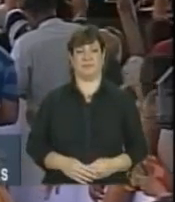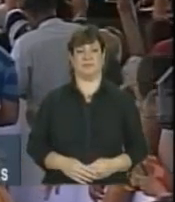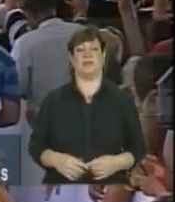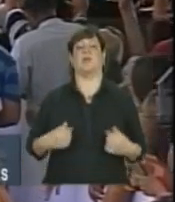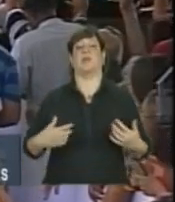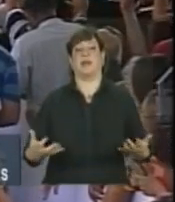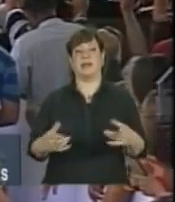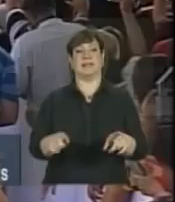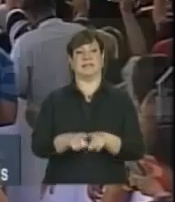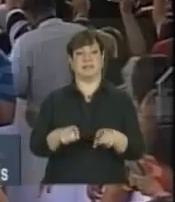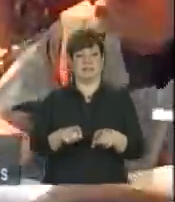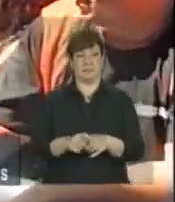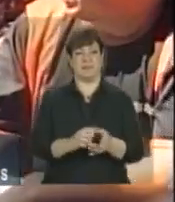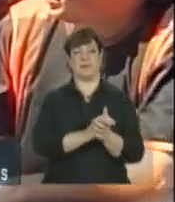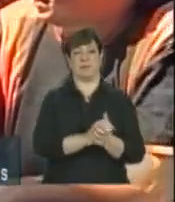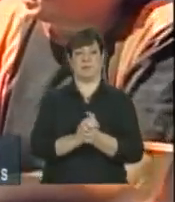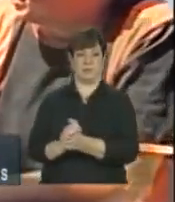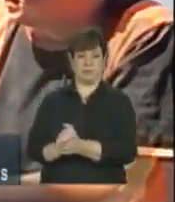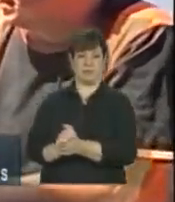Queria também cumprimentar